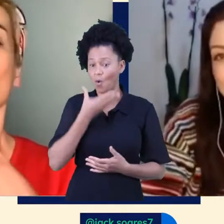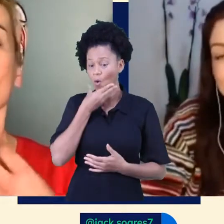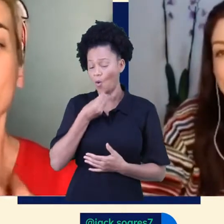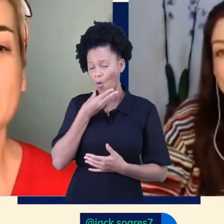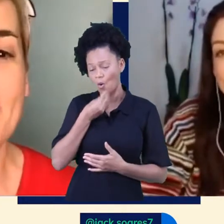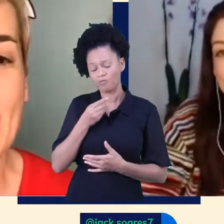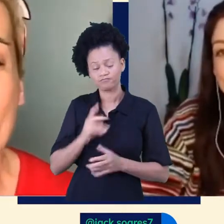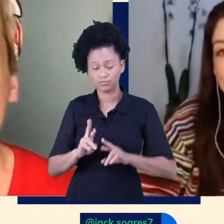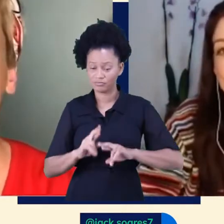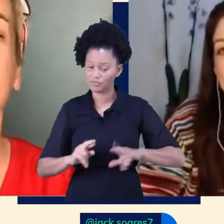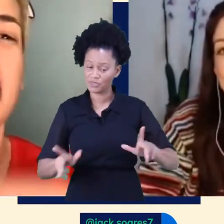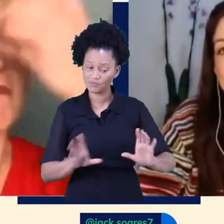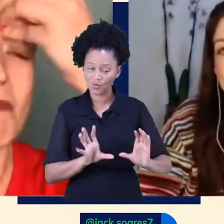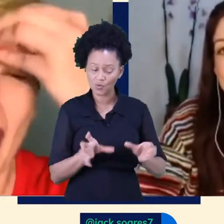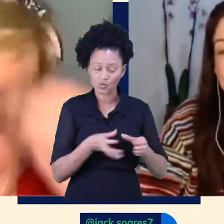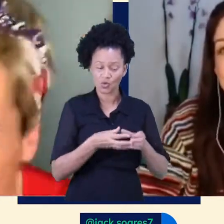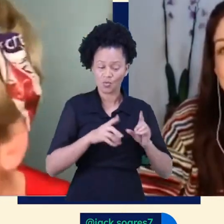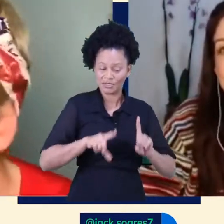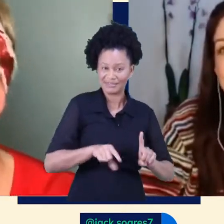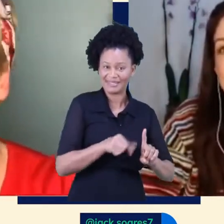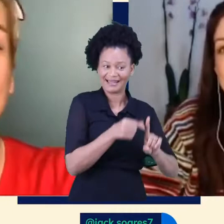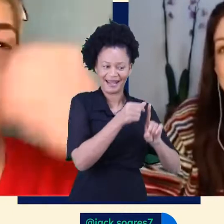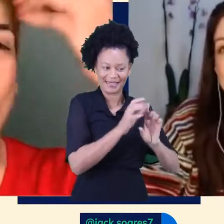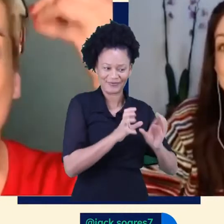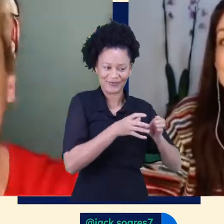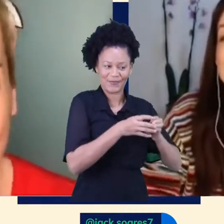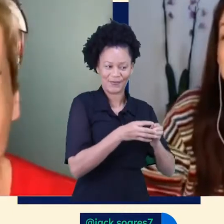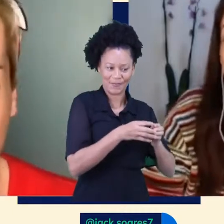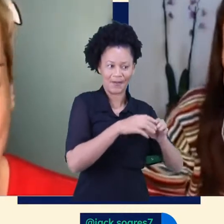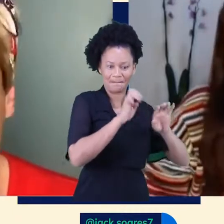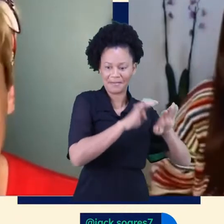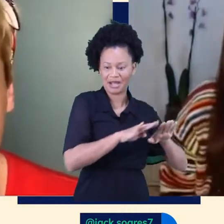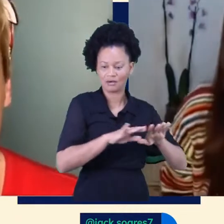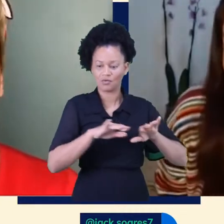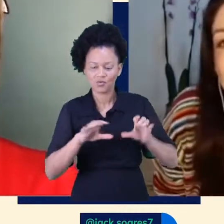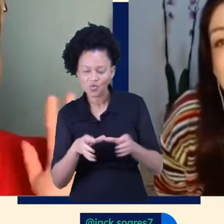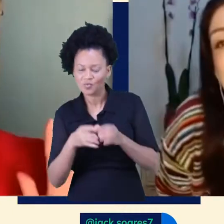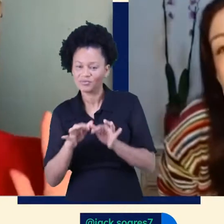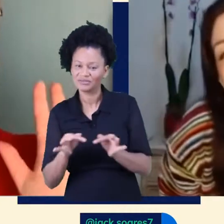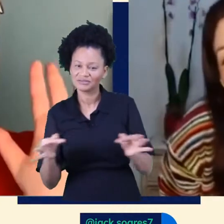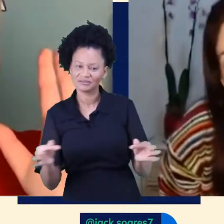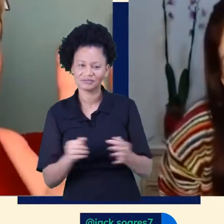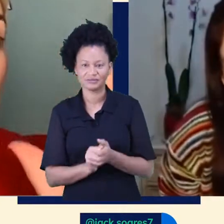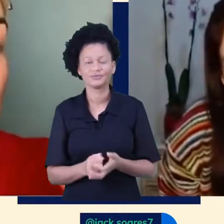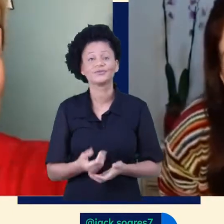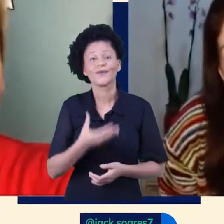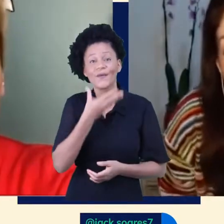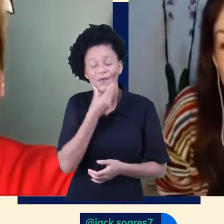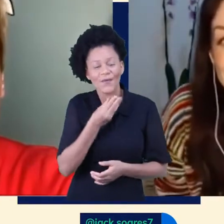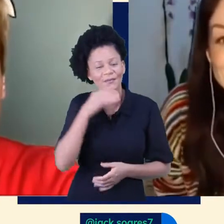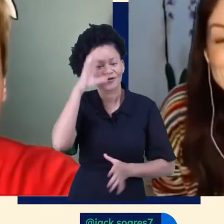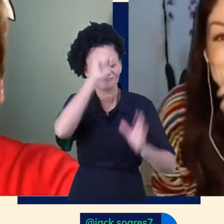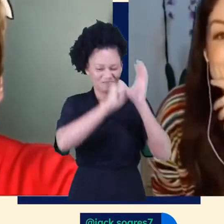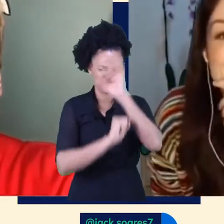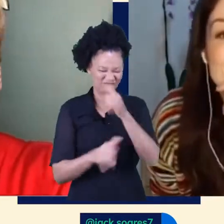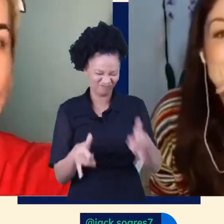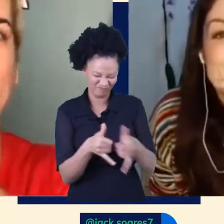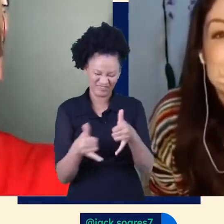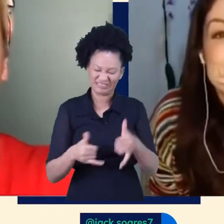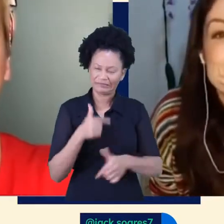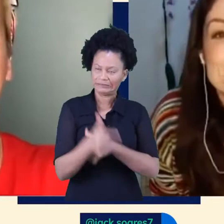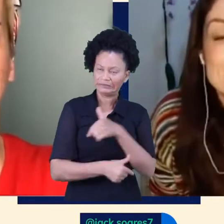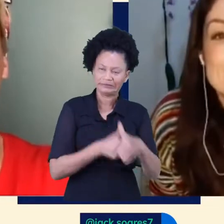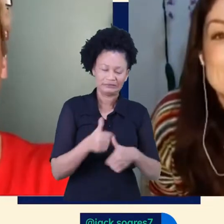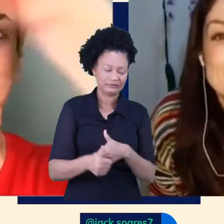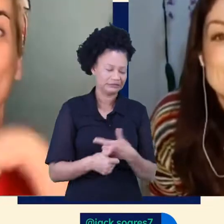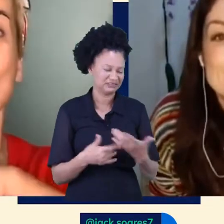classe. E aí os homens perceberam o trabalho que é e o desconforto que é usar salto, e eles falaram, não, salto, então agora vamos falar que é coisa de mulher e